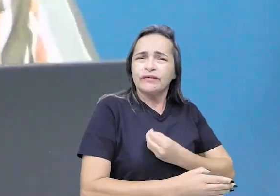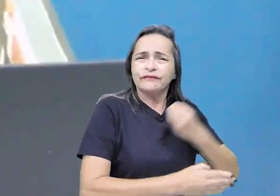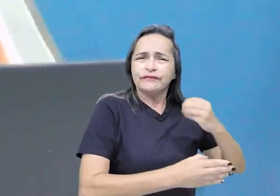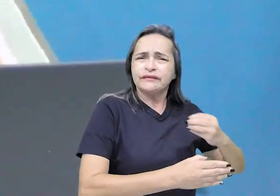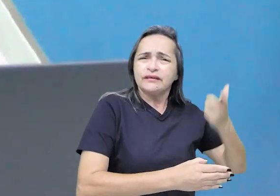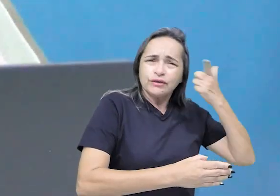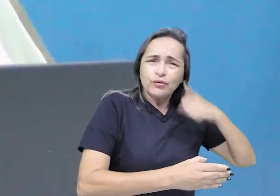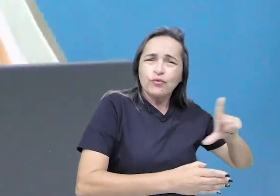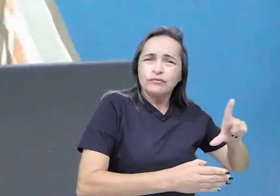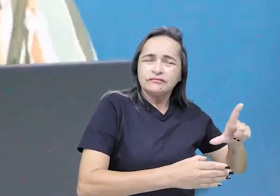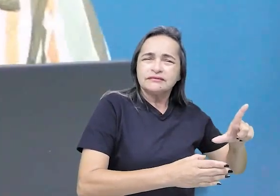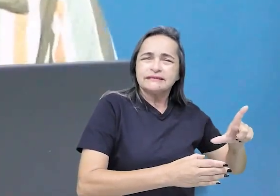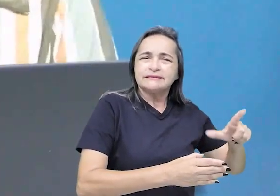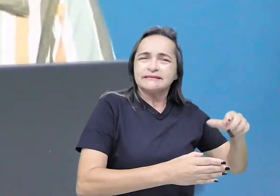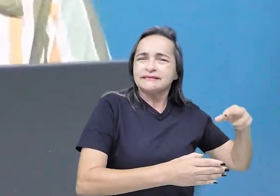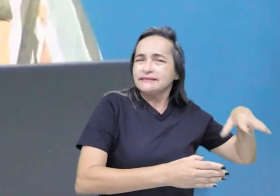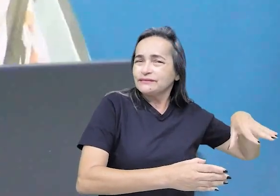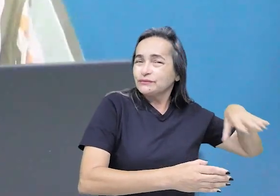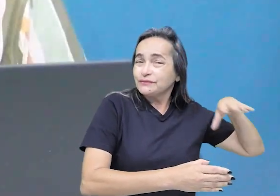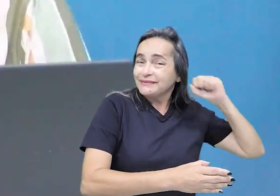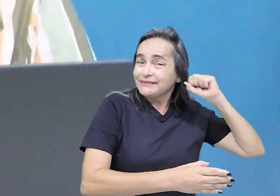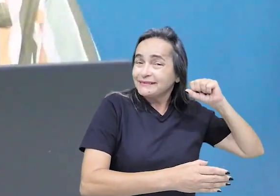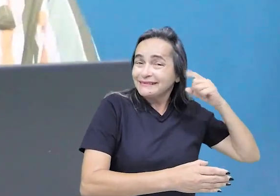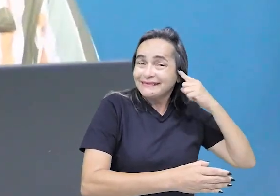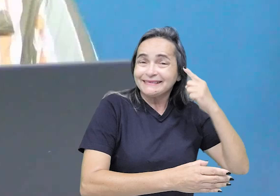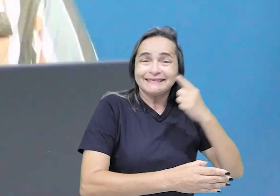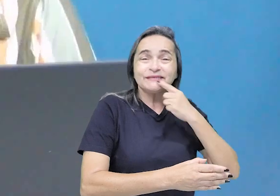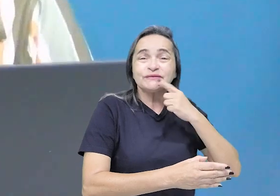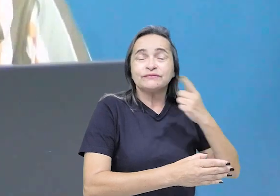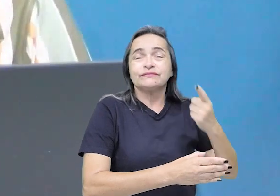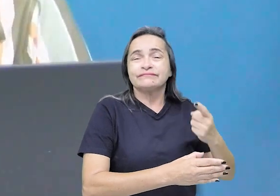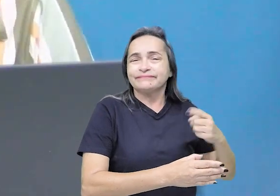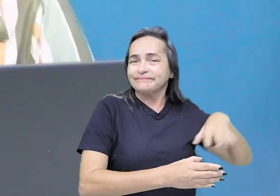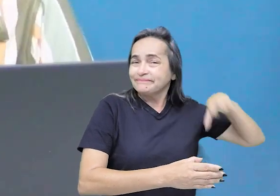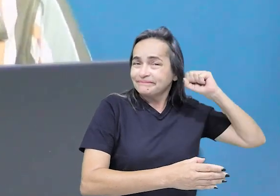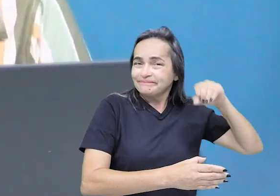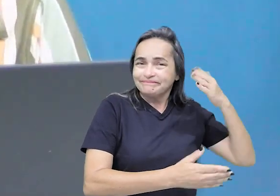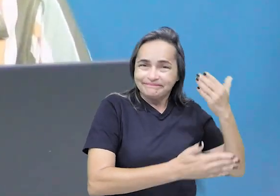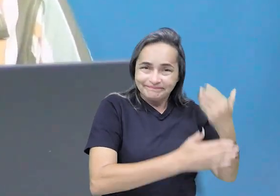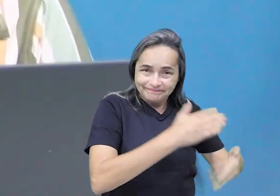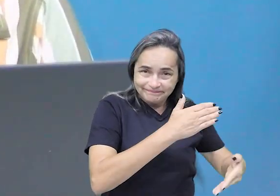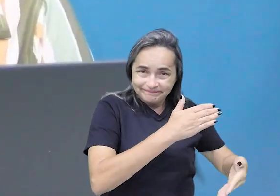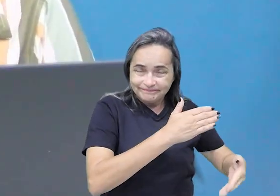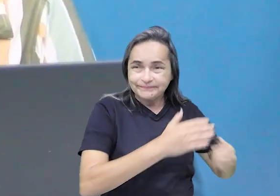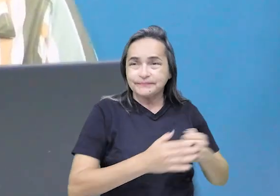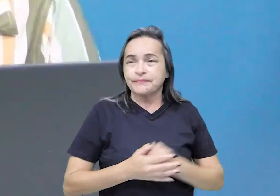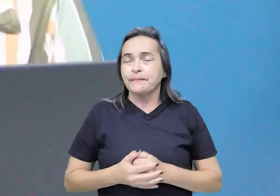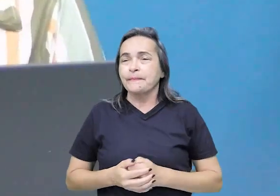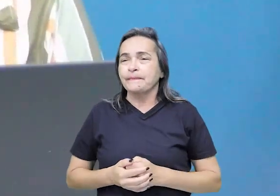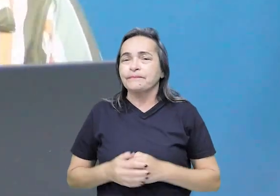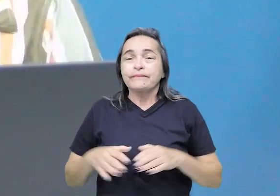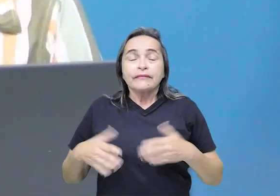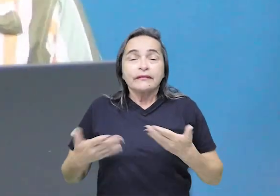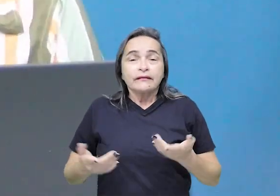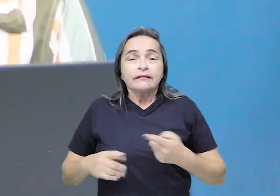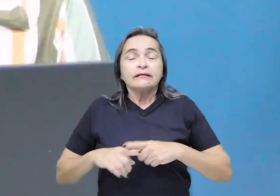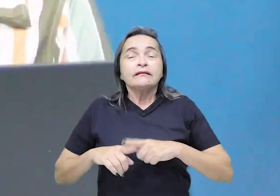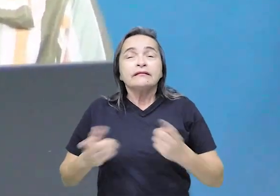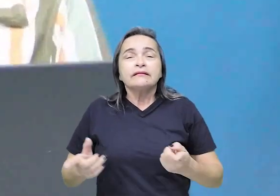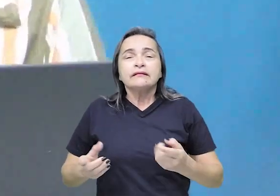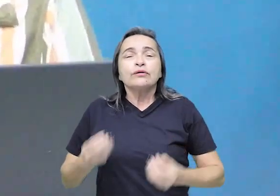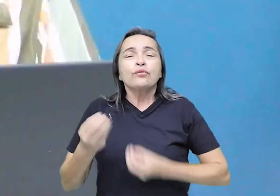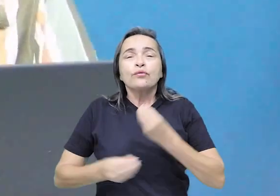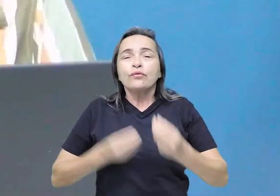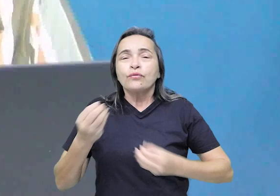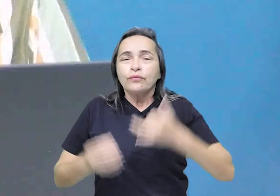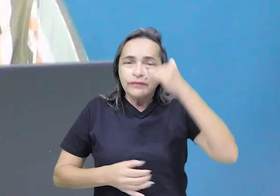a adquirida é o que nos interessa aqui. Mas antes de nós falarmos sobre como evitar essa